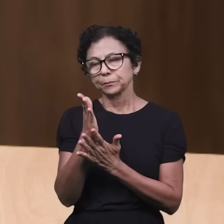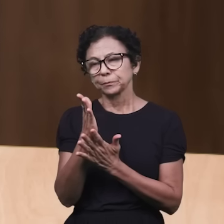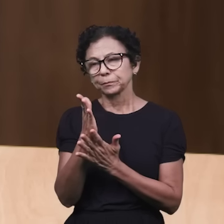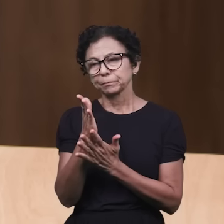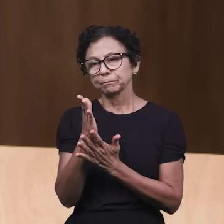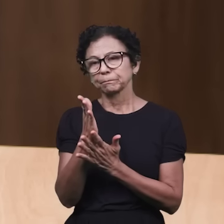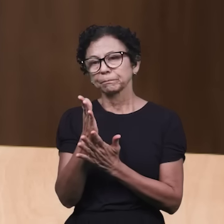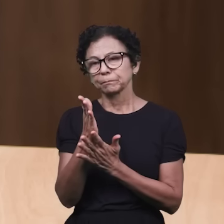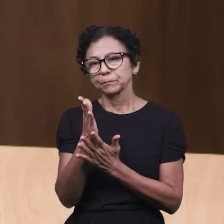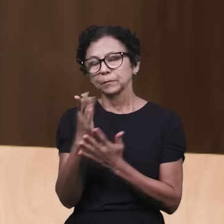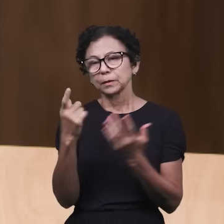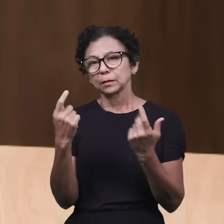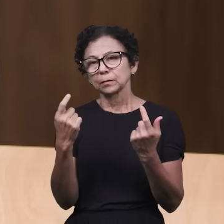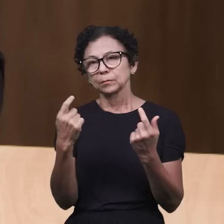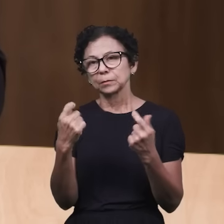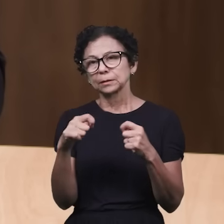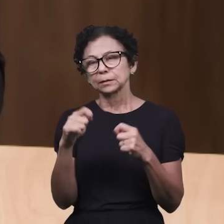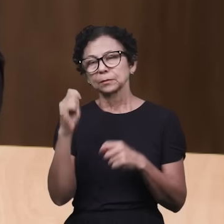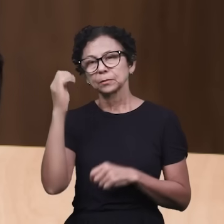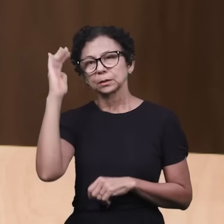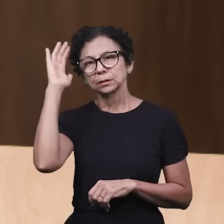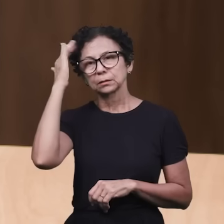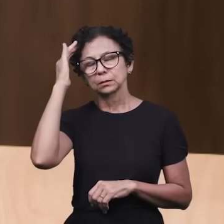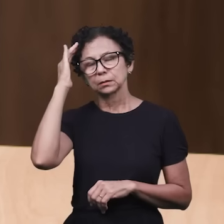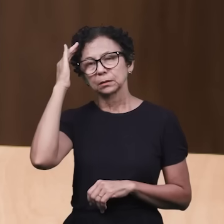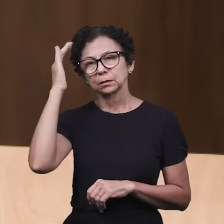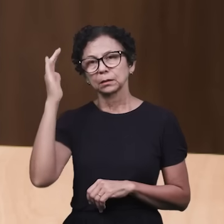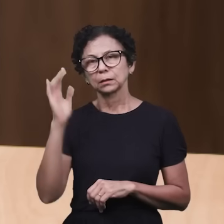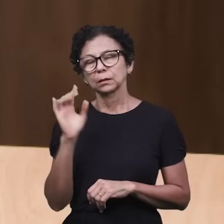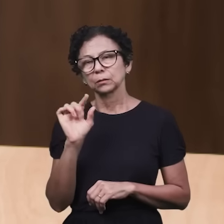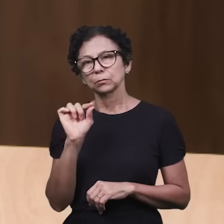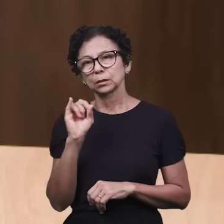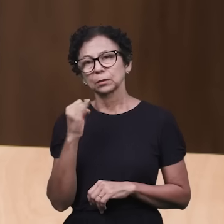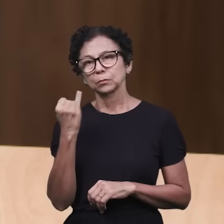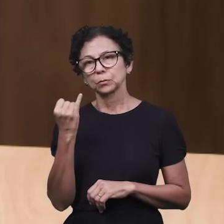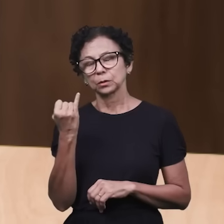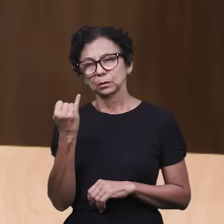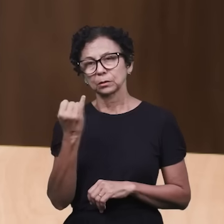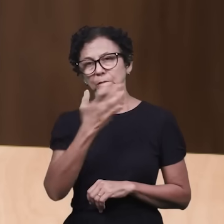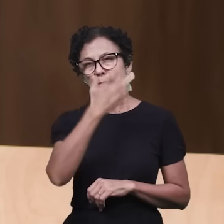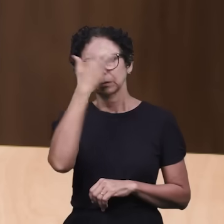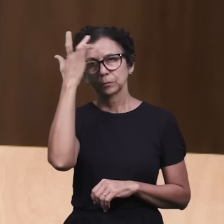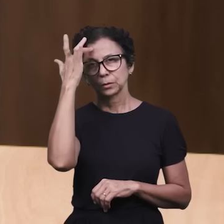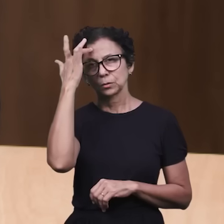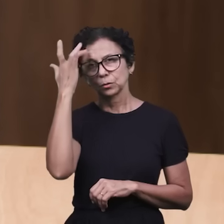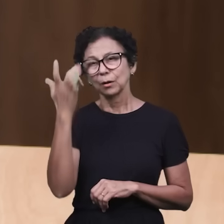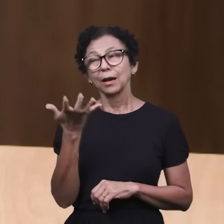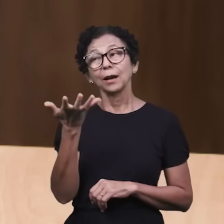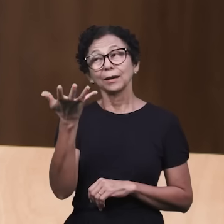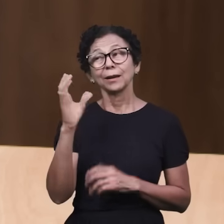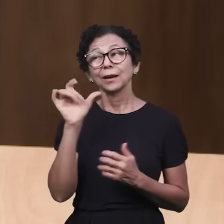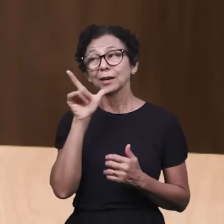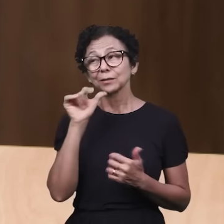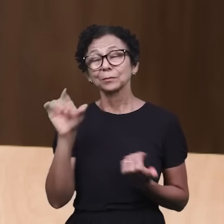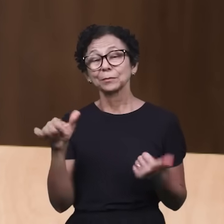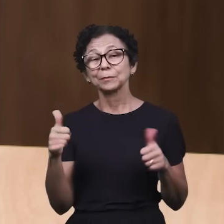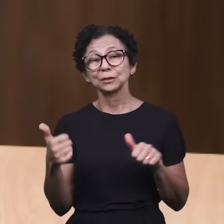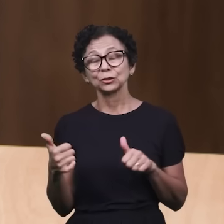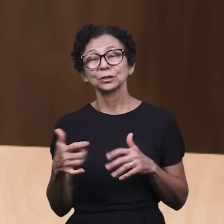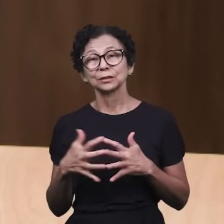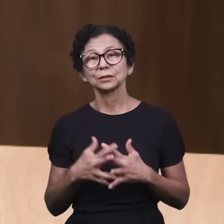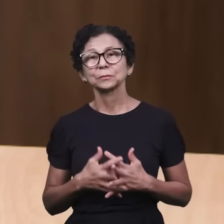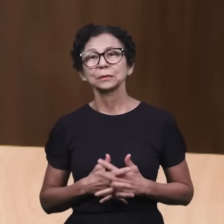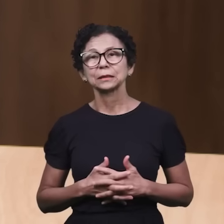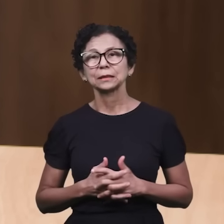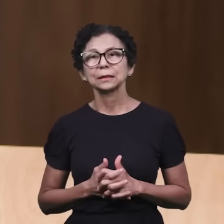essa pessoa. Não é que nós estamos consultando, às vezes nem é para dizer que sim ou não, mas é para o senhor